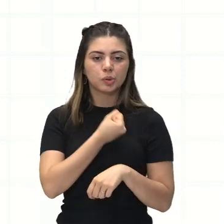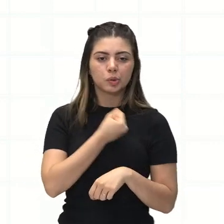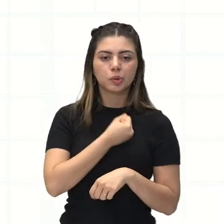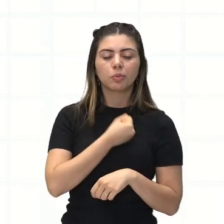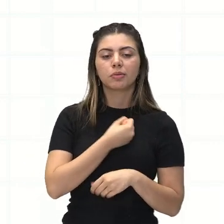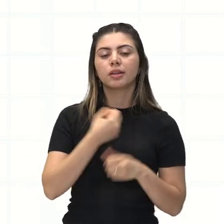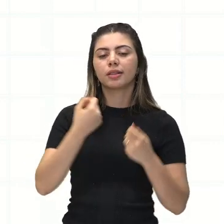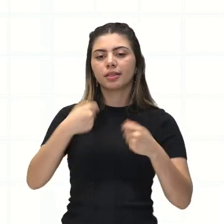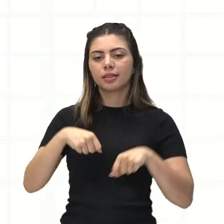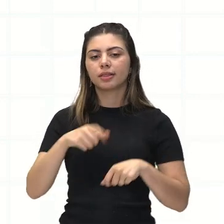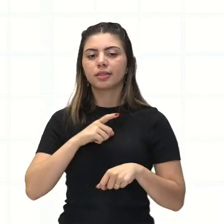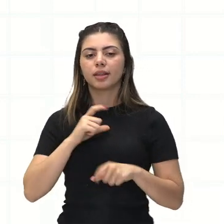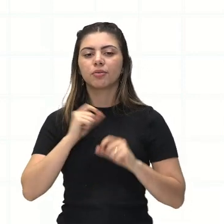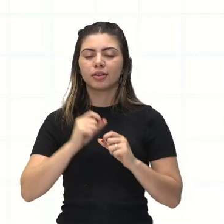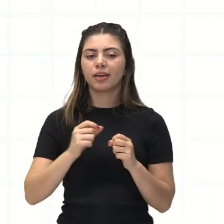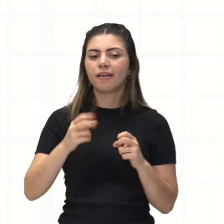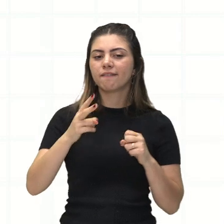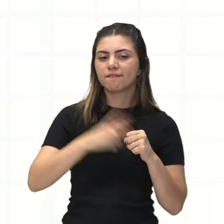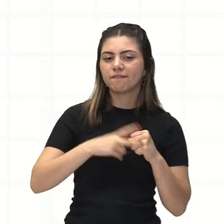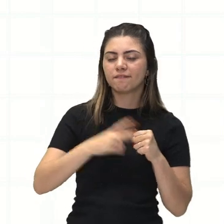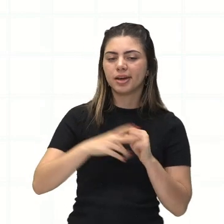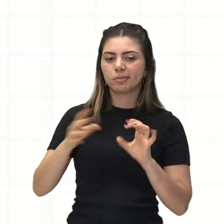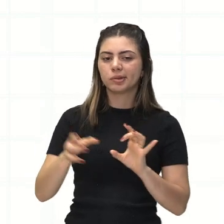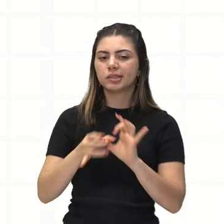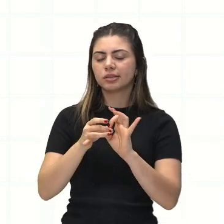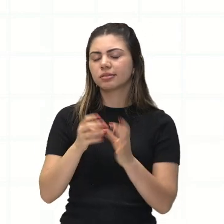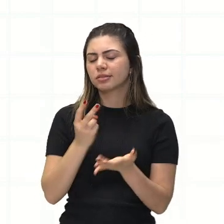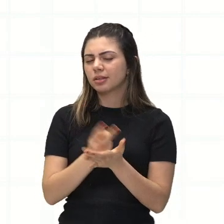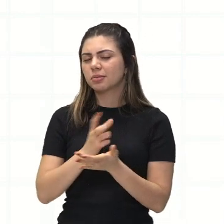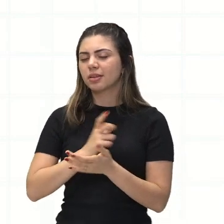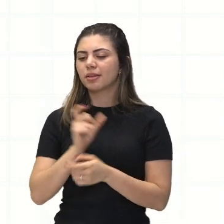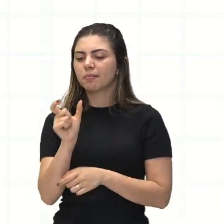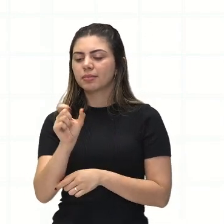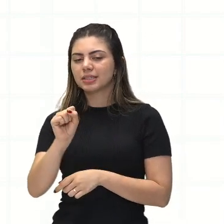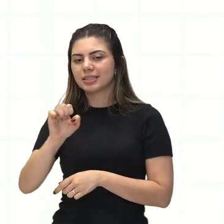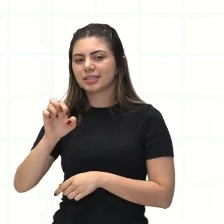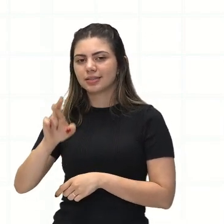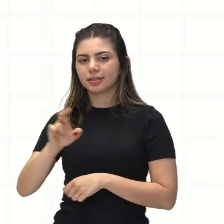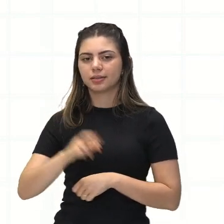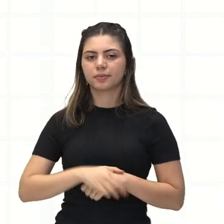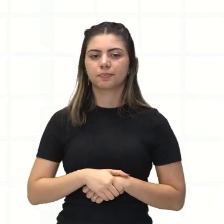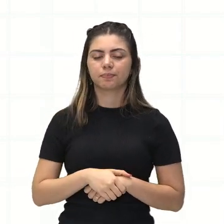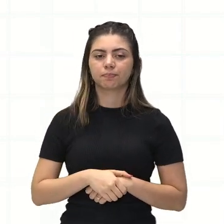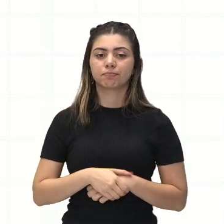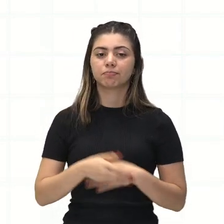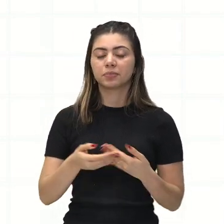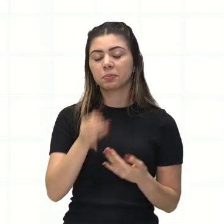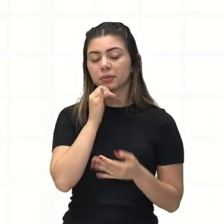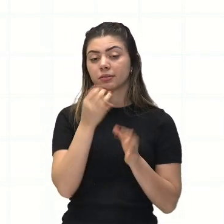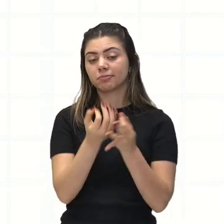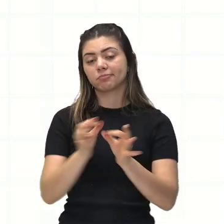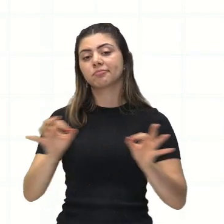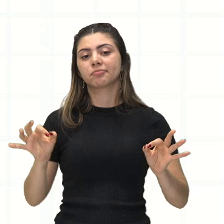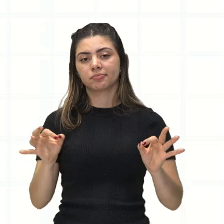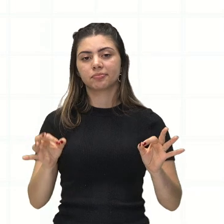verbos de ligação. Geralmente o verbo ser aparece bastante. Então, frases como o verbo